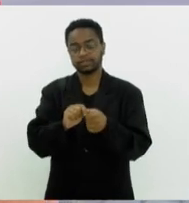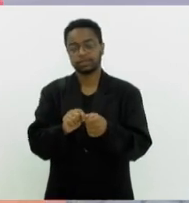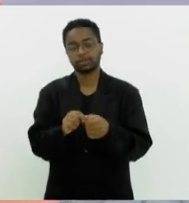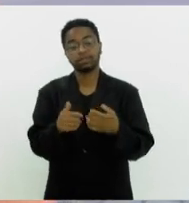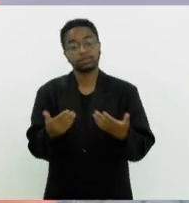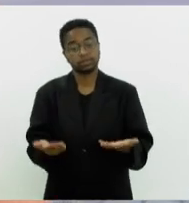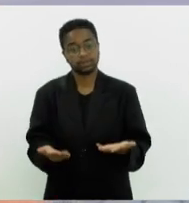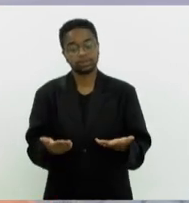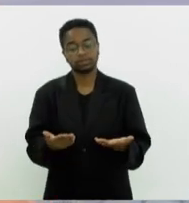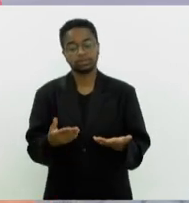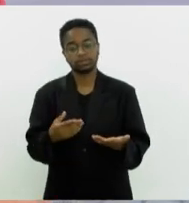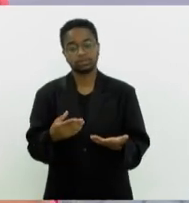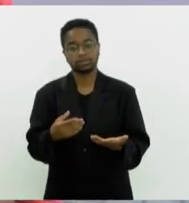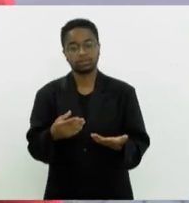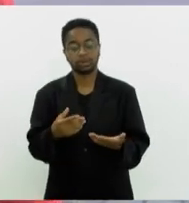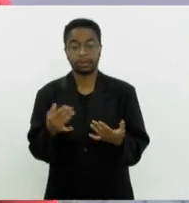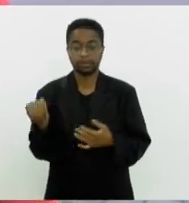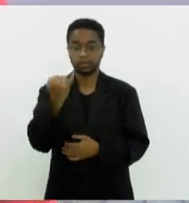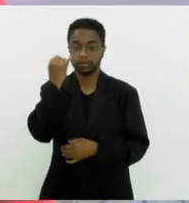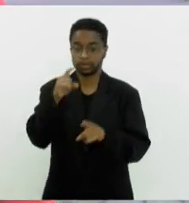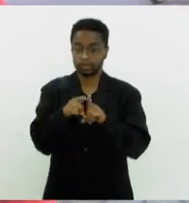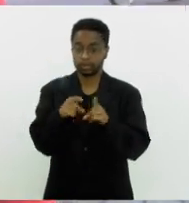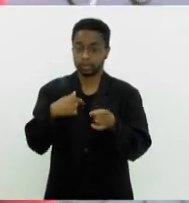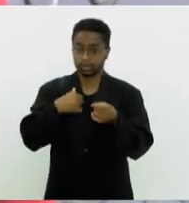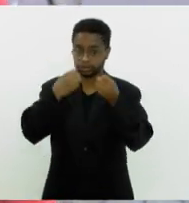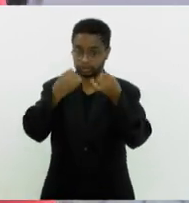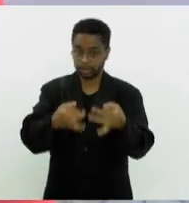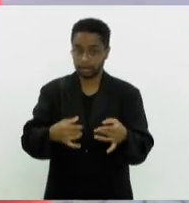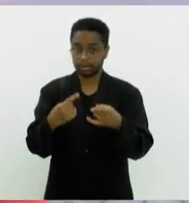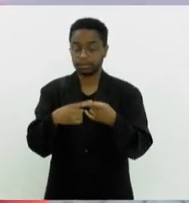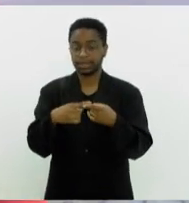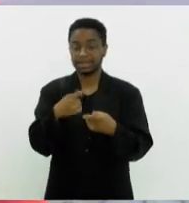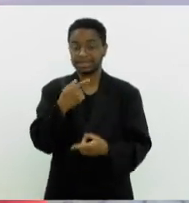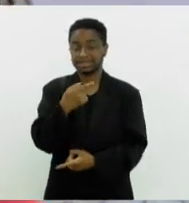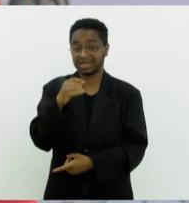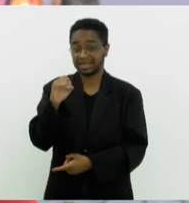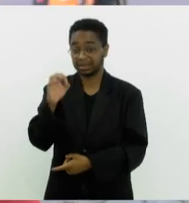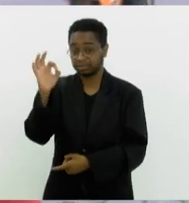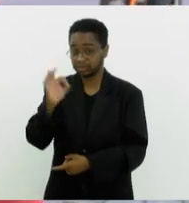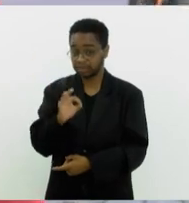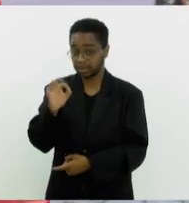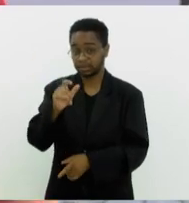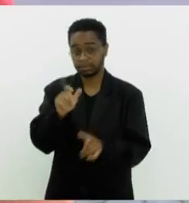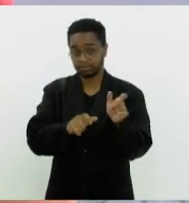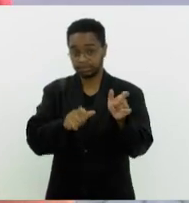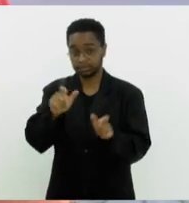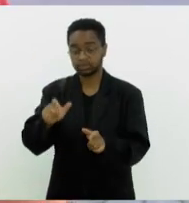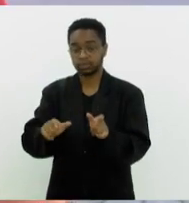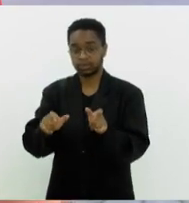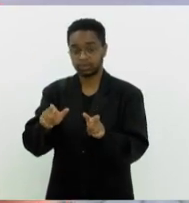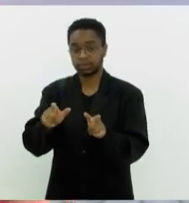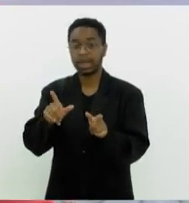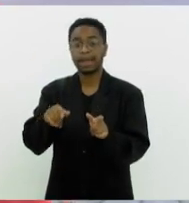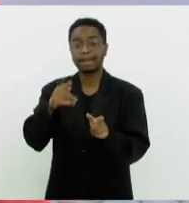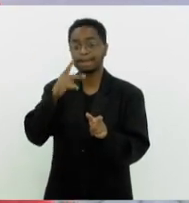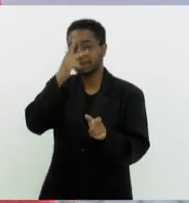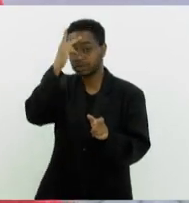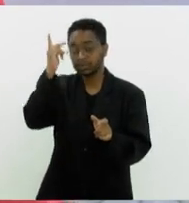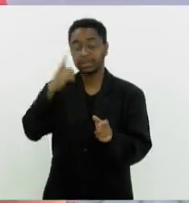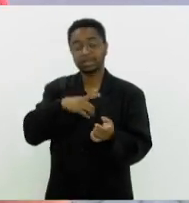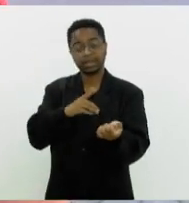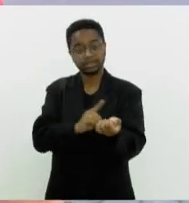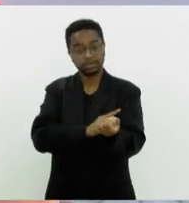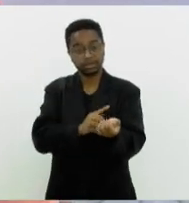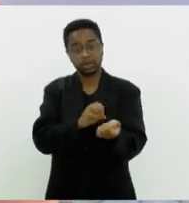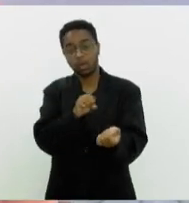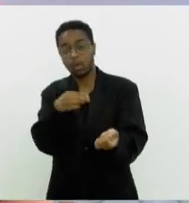Desses, aí é muito importante que eu vou te falar, porque desses 70%, eles são pessoas com diabetes e